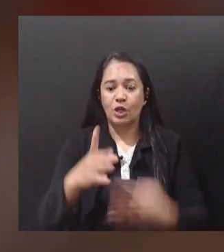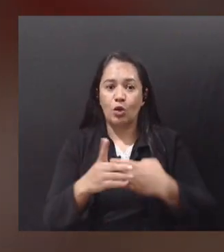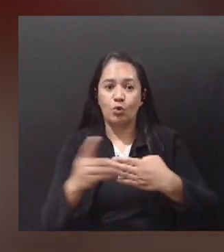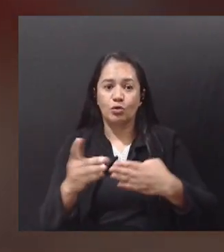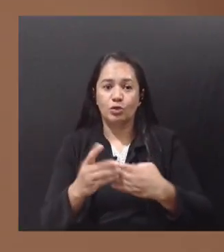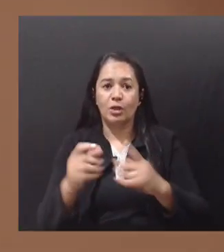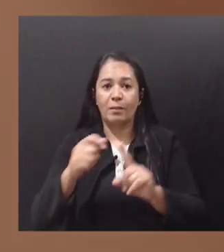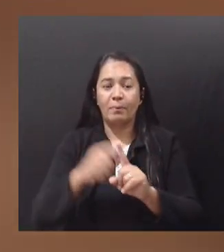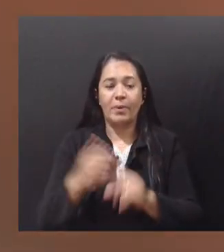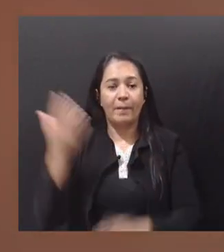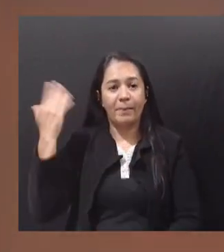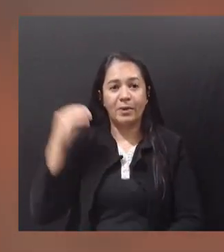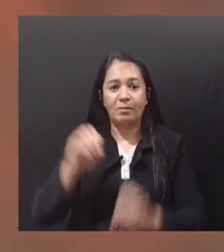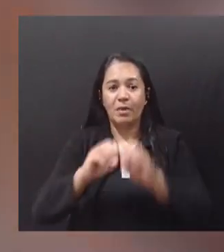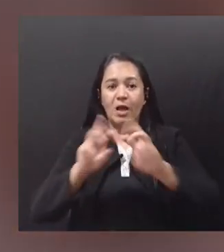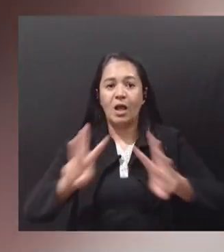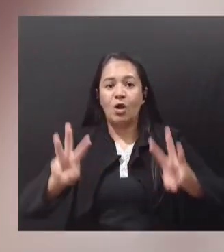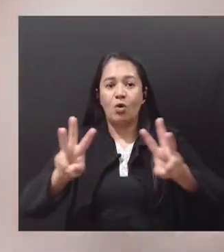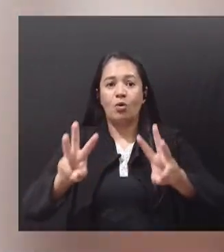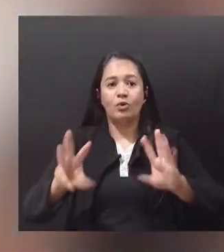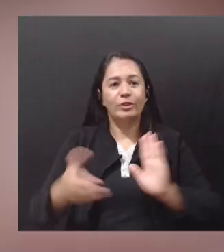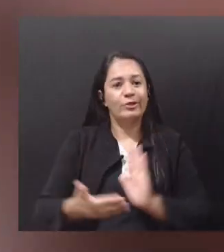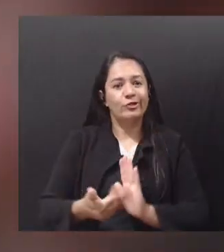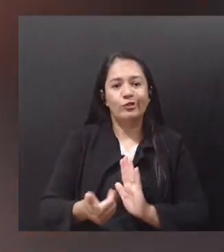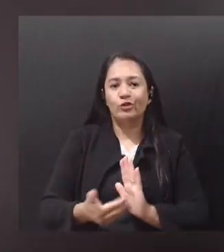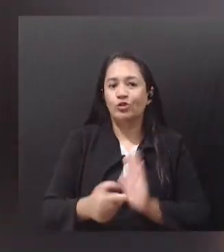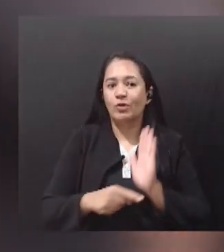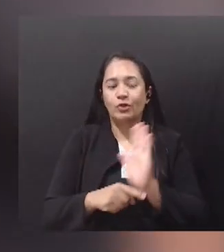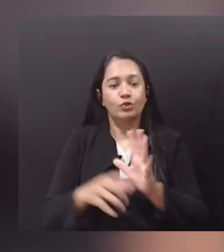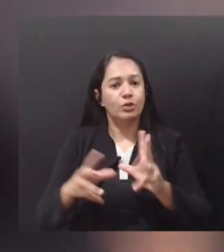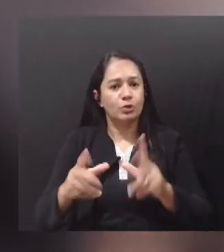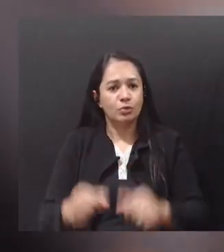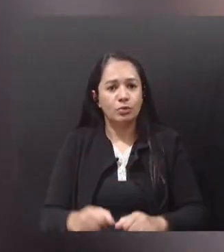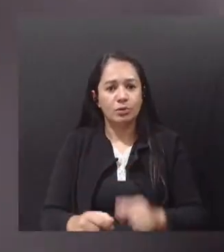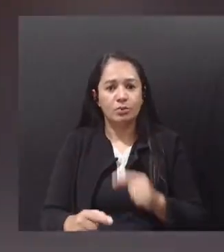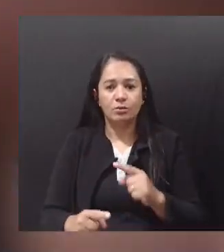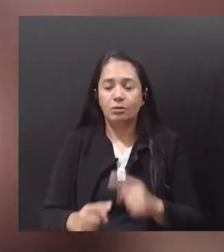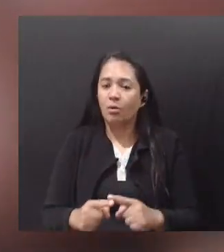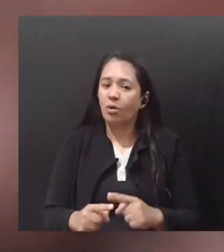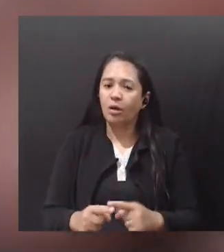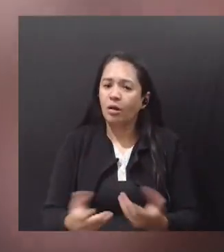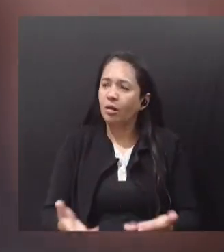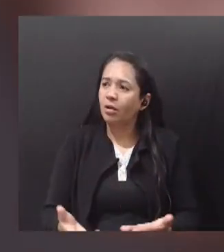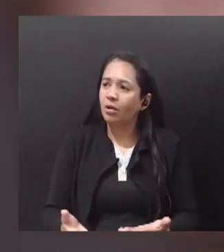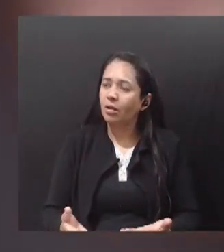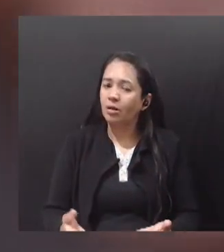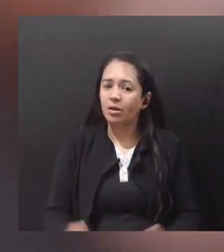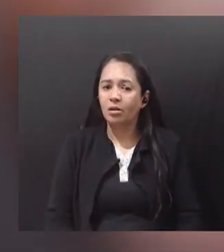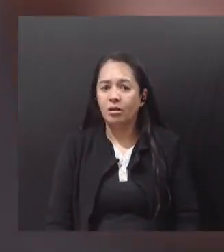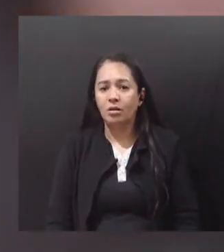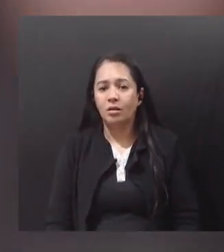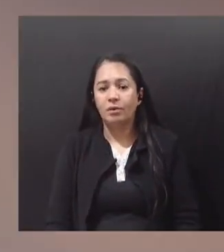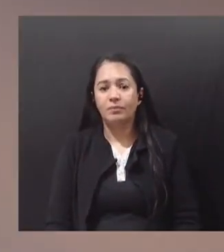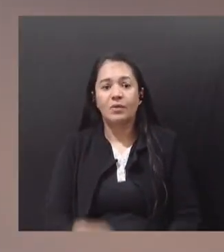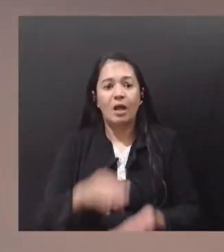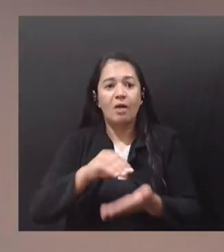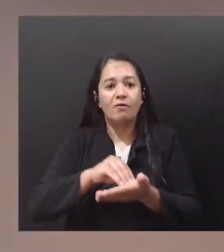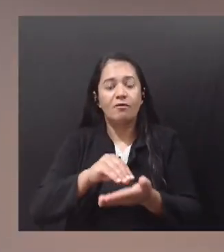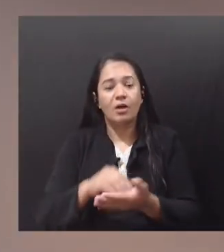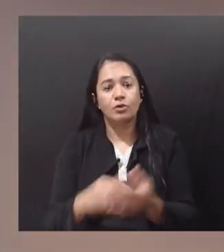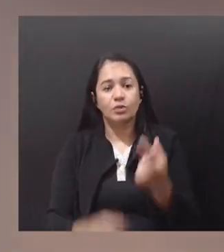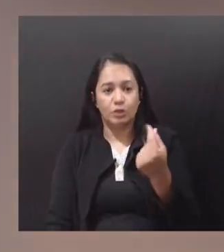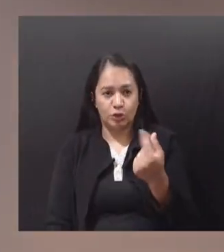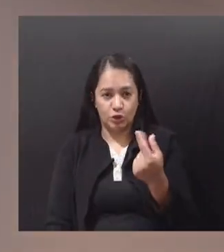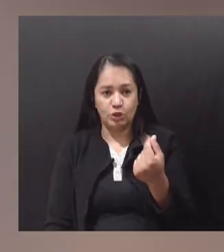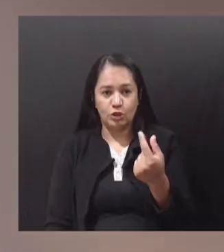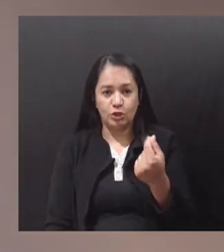ONU cortou toda a ajuda. Por quê? Porque por conta da falta de dinheiro dos países que